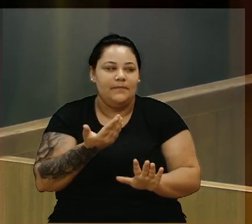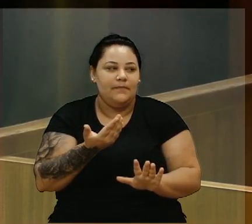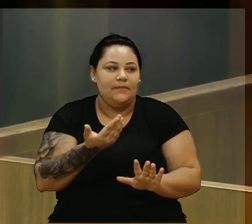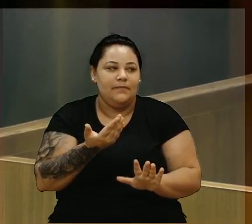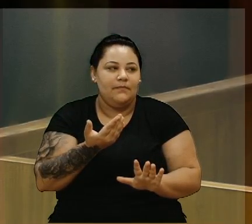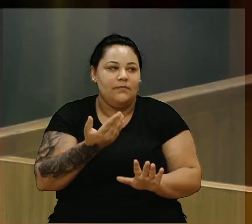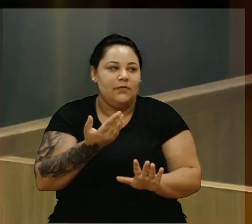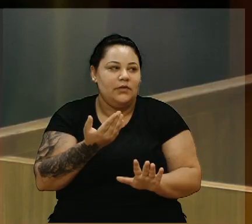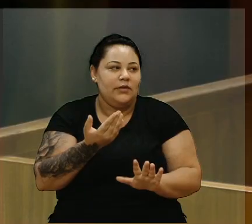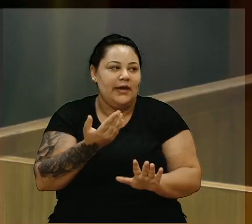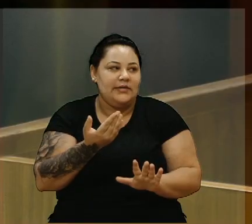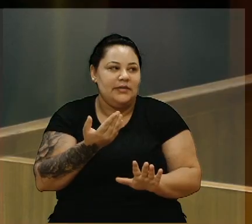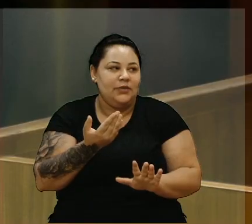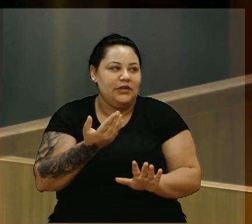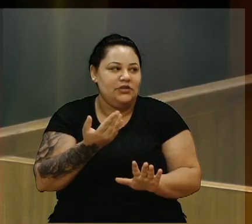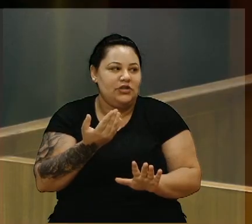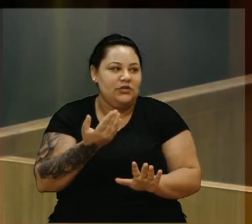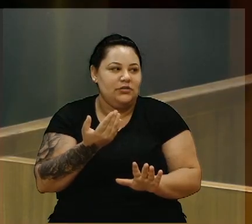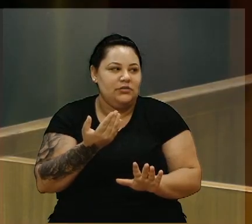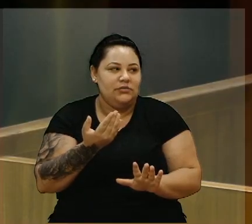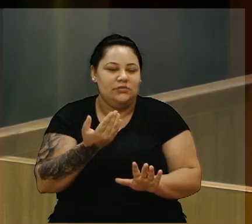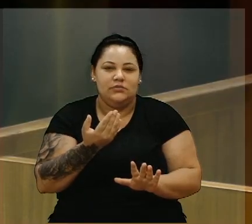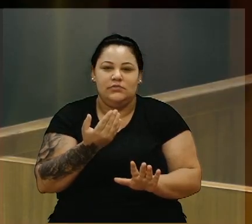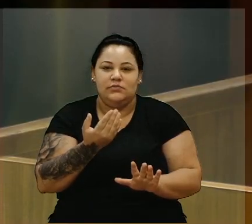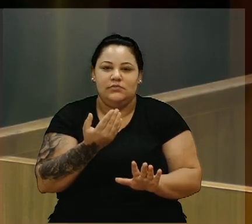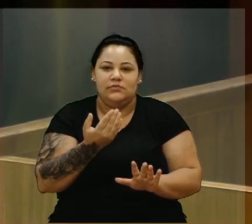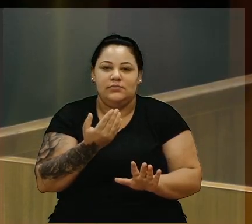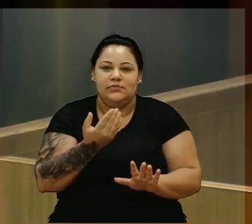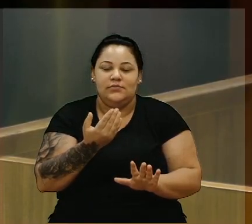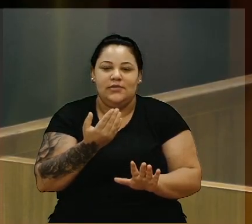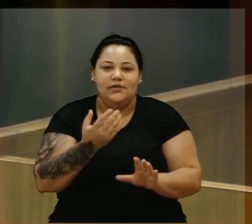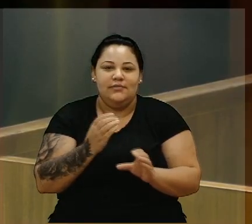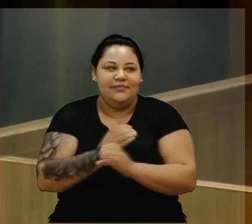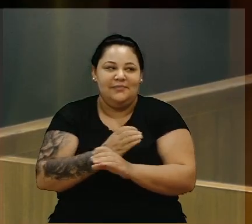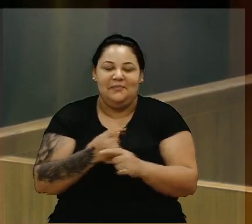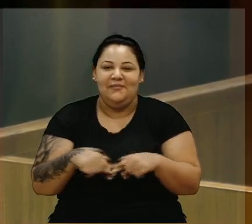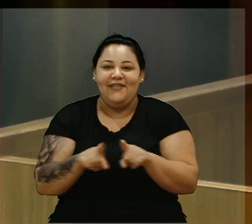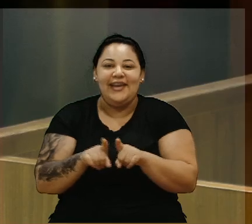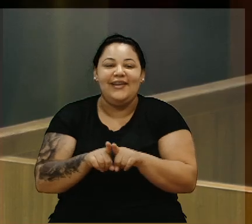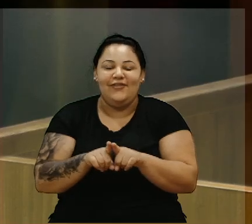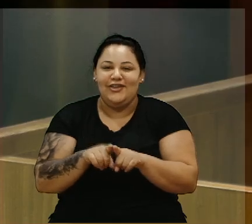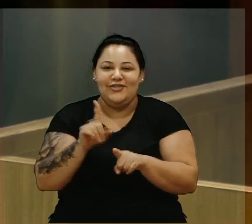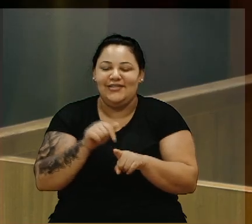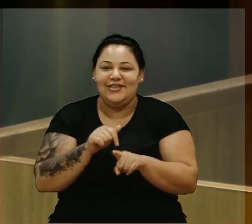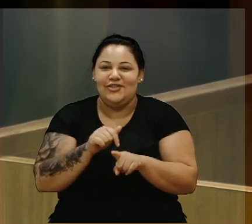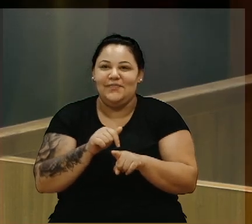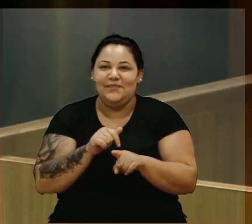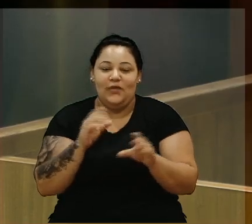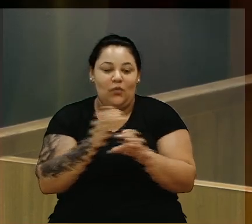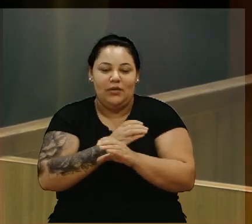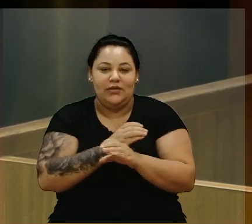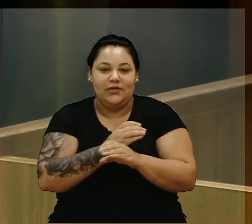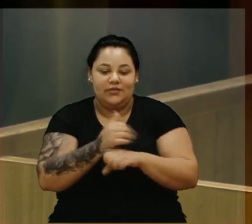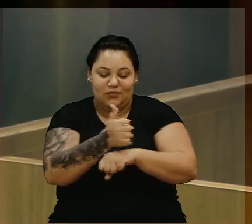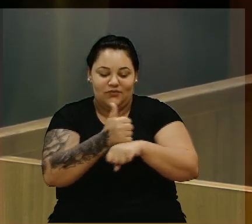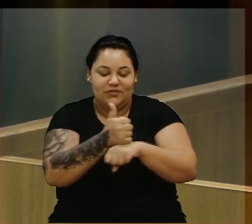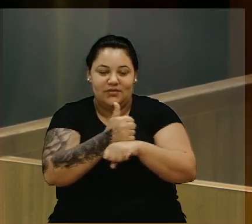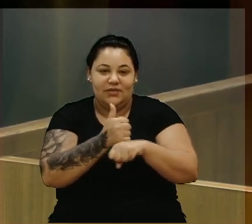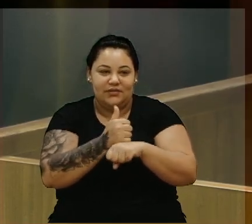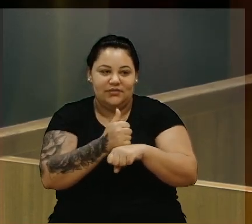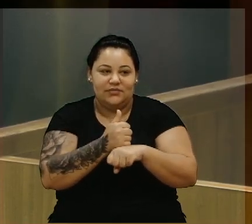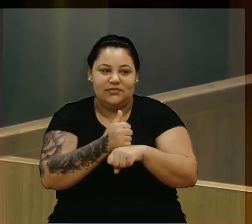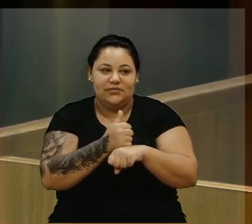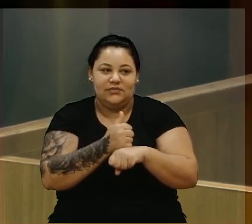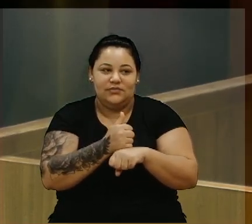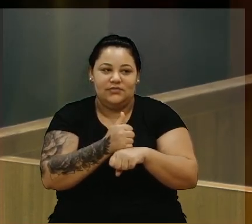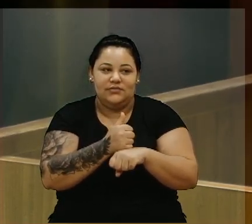esse número de vagas em aberto, porque simplesmente não consegue se completar os quadros. E isso todo ano acontece. As